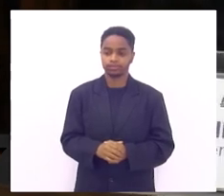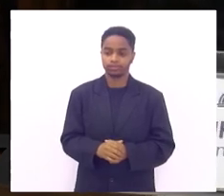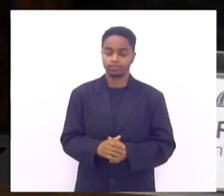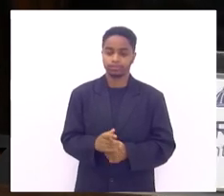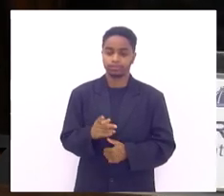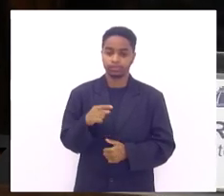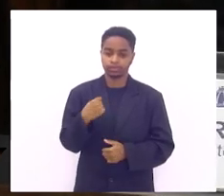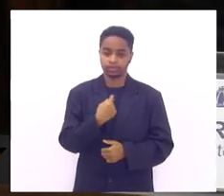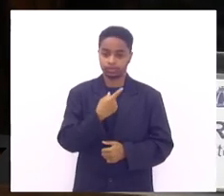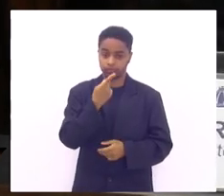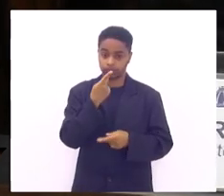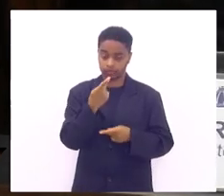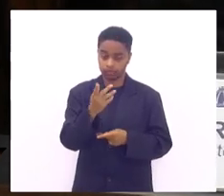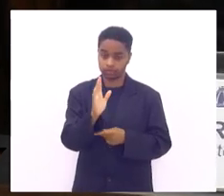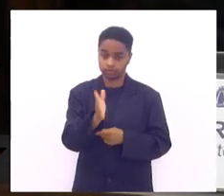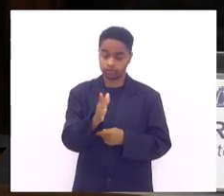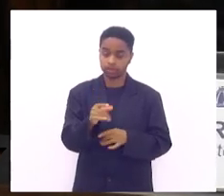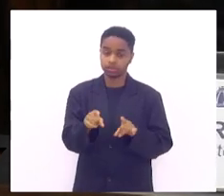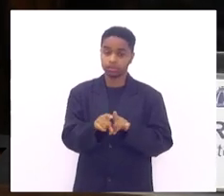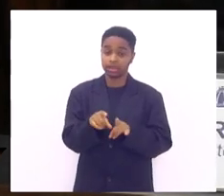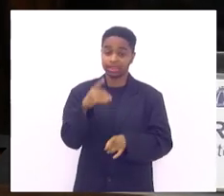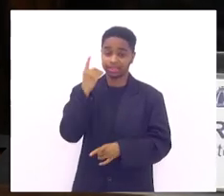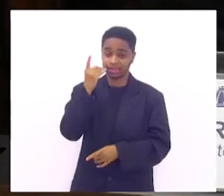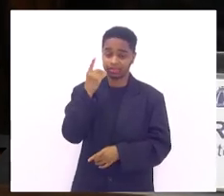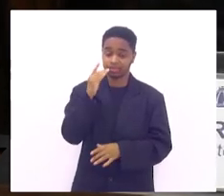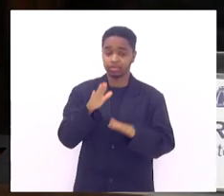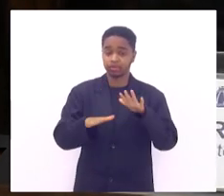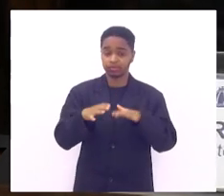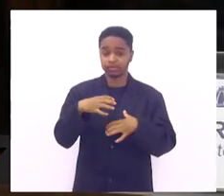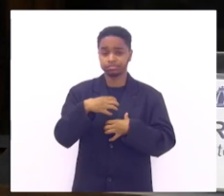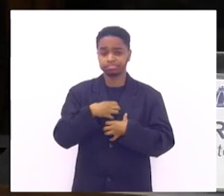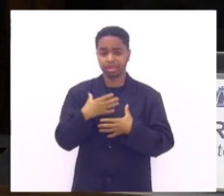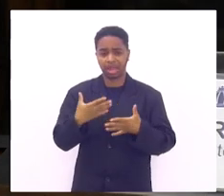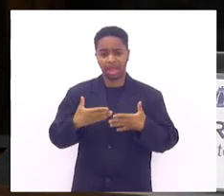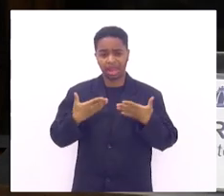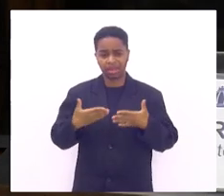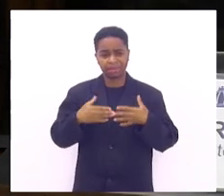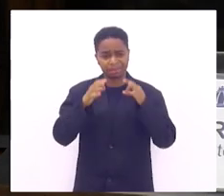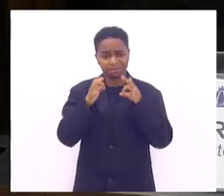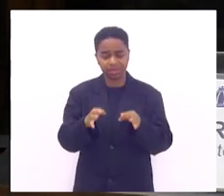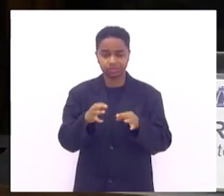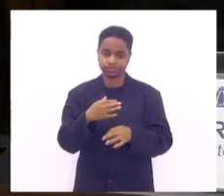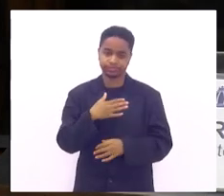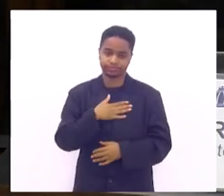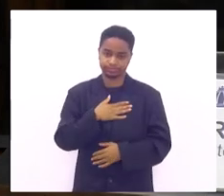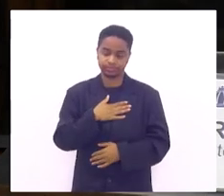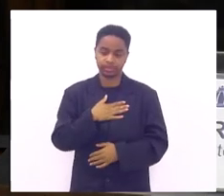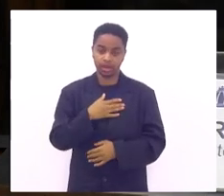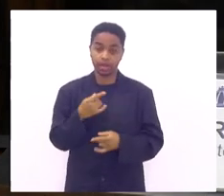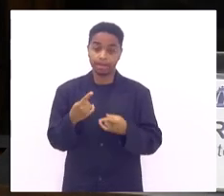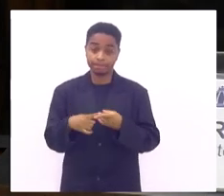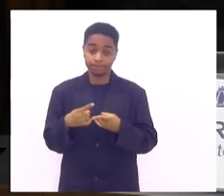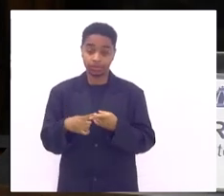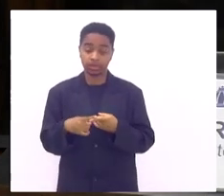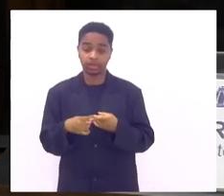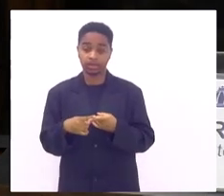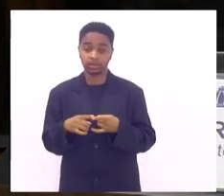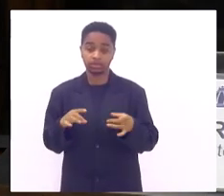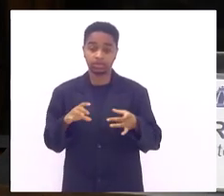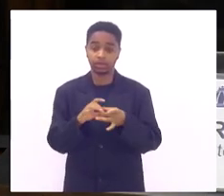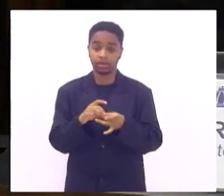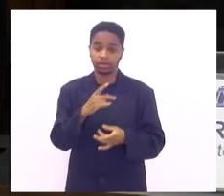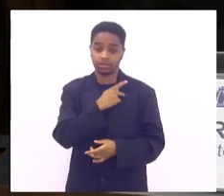citados. Deputado, talvez a alegria maior seja minha, porque na presidência da junta